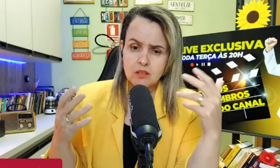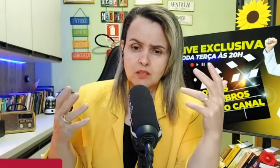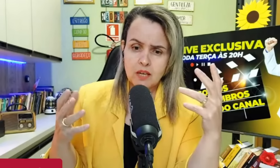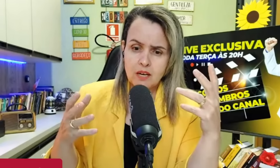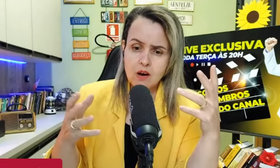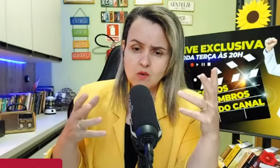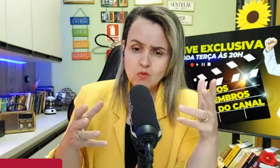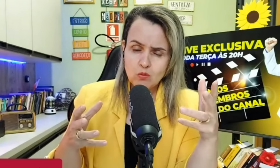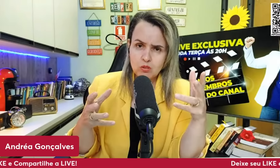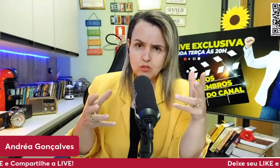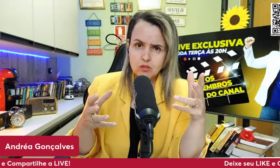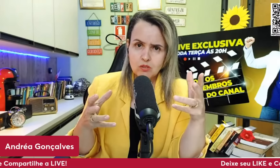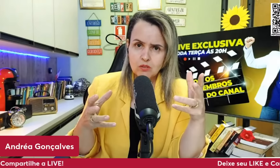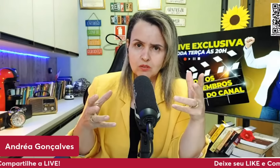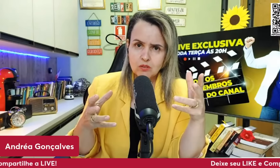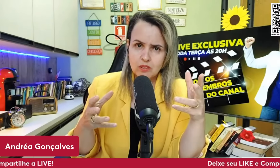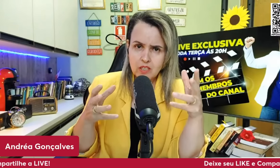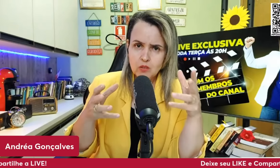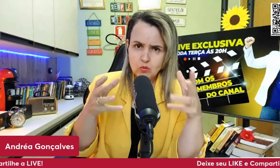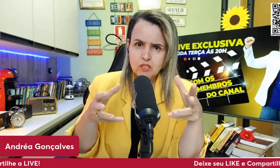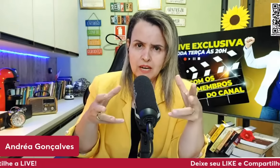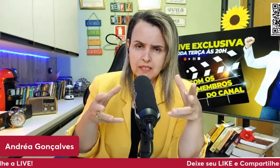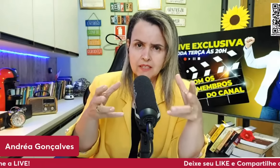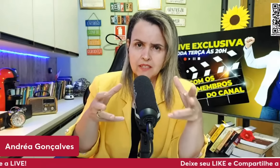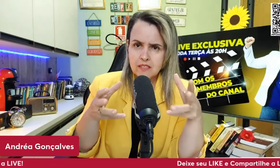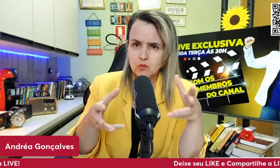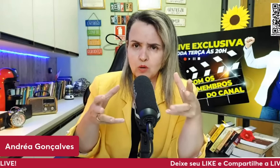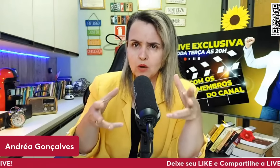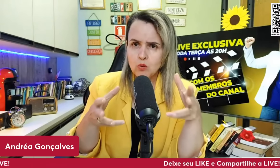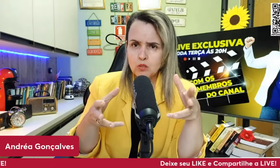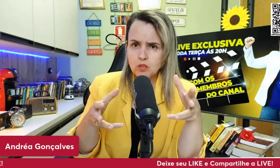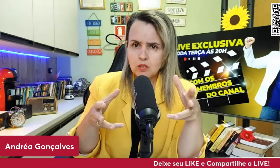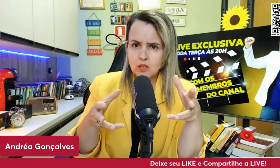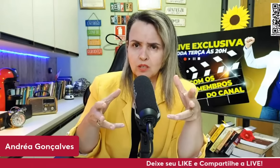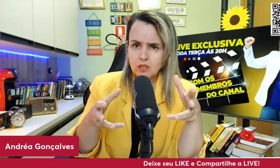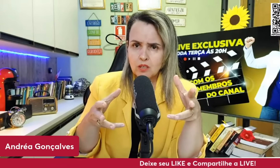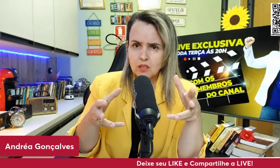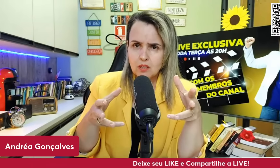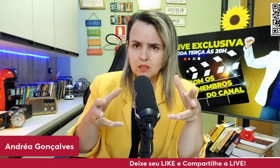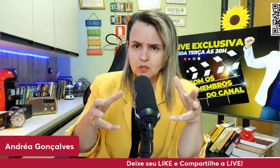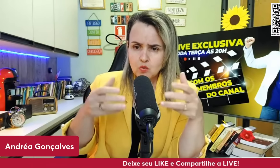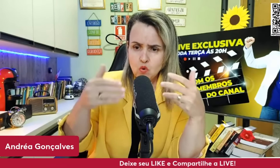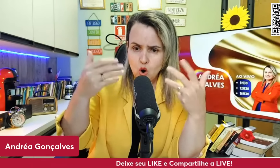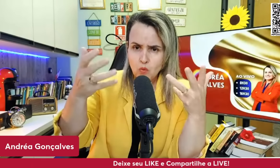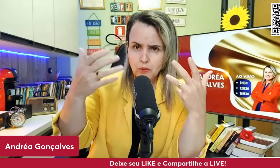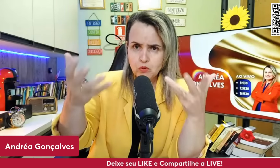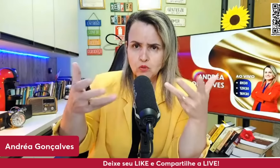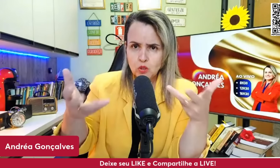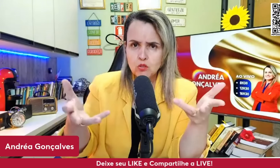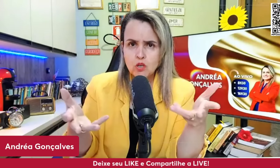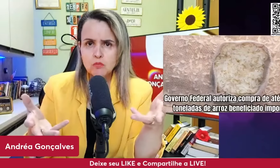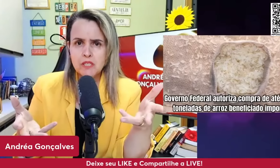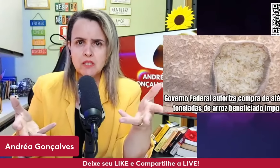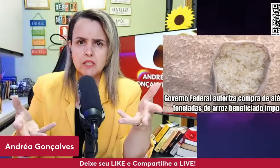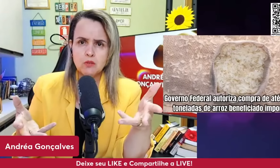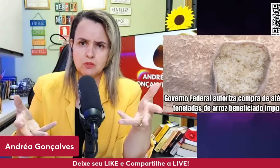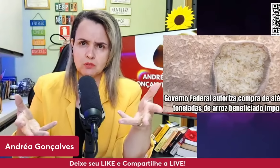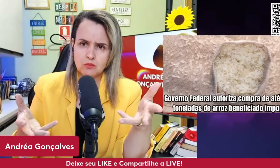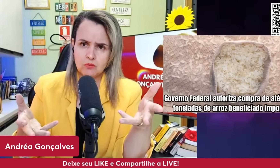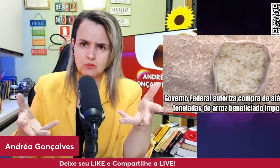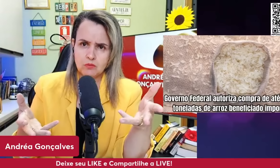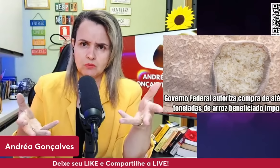Arroz alguns iam usar essa questão do arroz e um golpe em todos nós